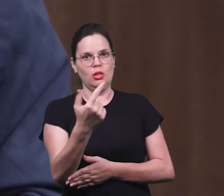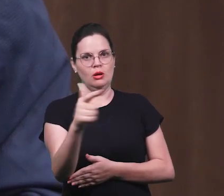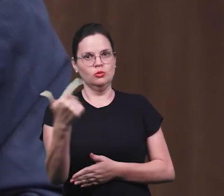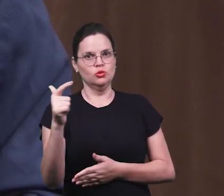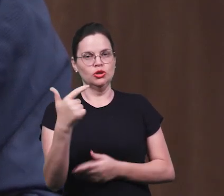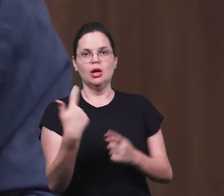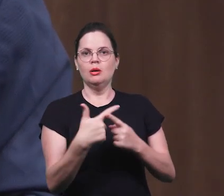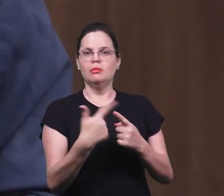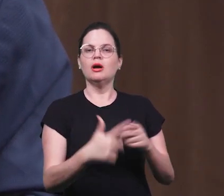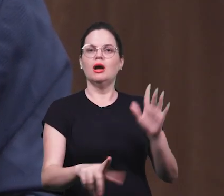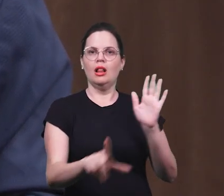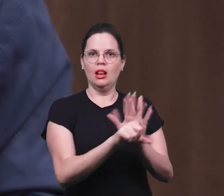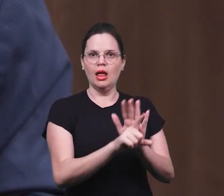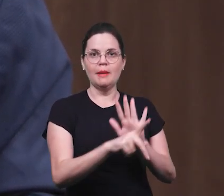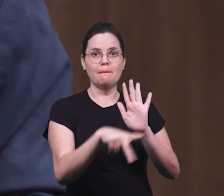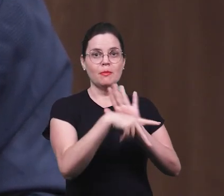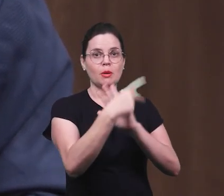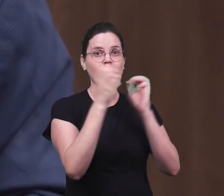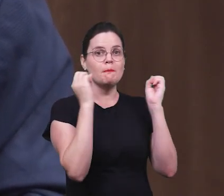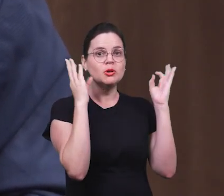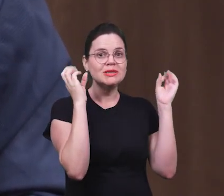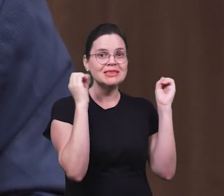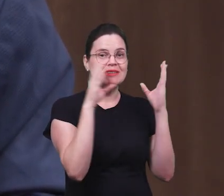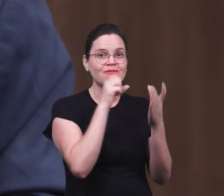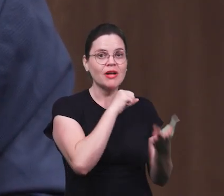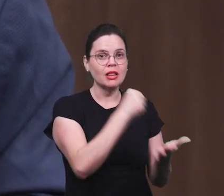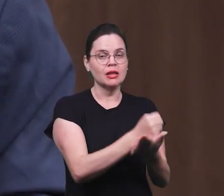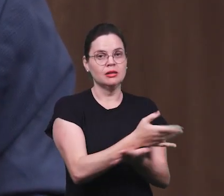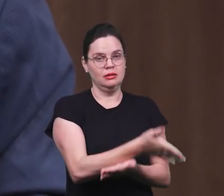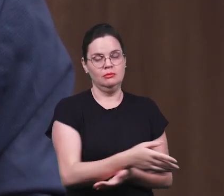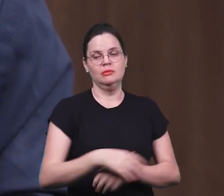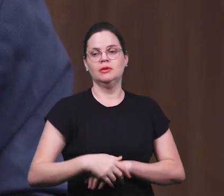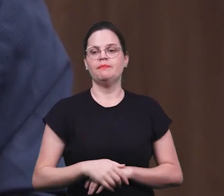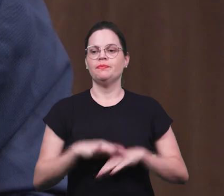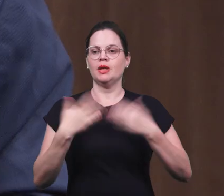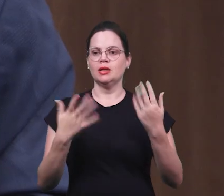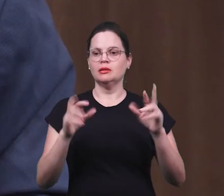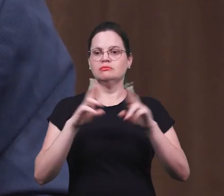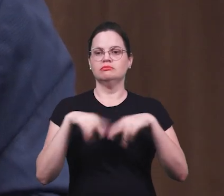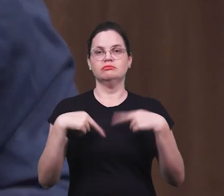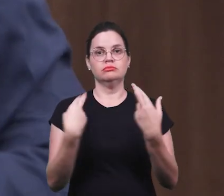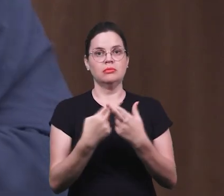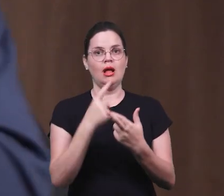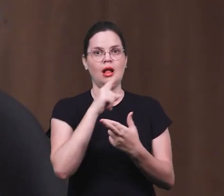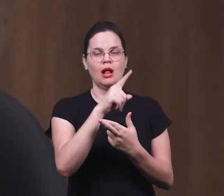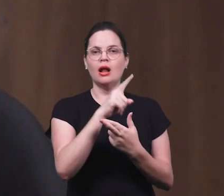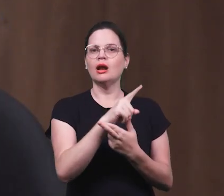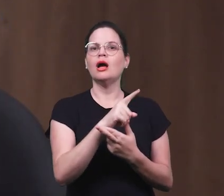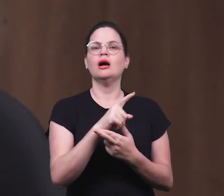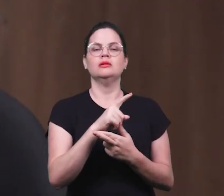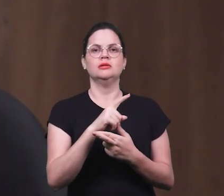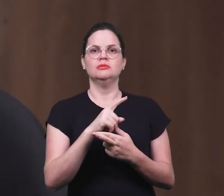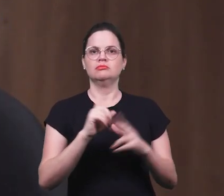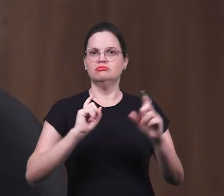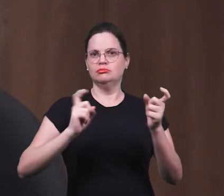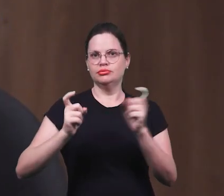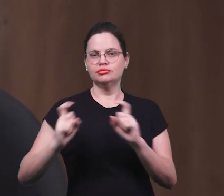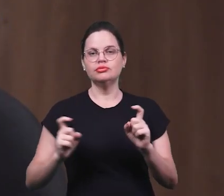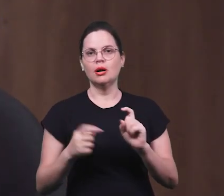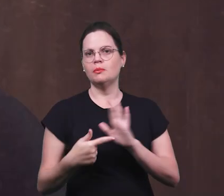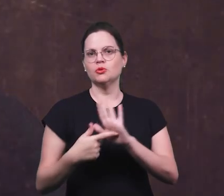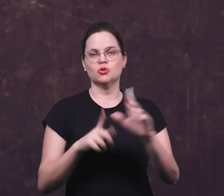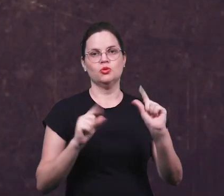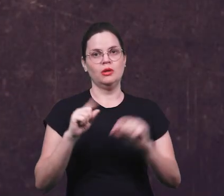pontos principais que eu queria fazer um comentário, lembrar que esse concílio, os apóstolos reuniram, podia ter falado, era importante, aqui no versículo